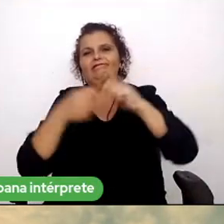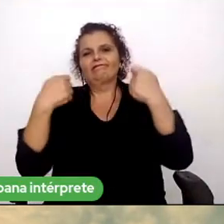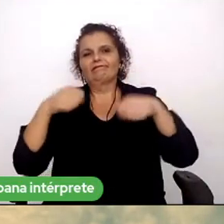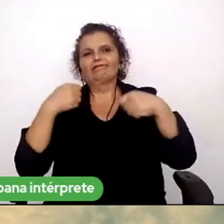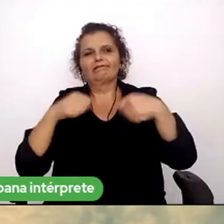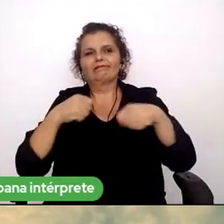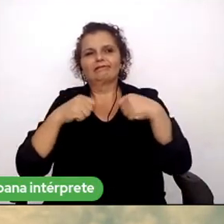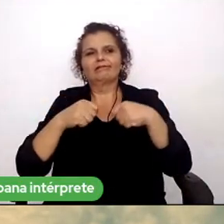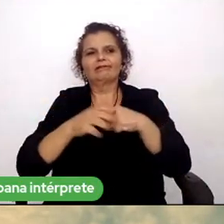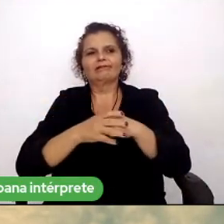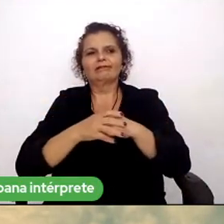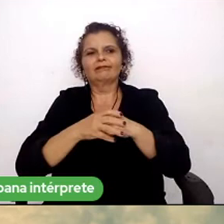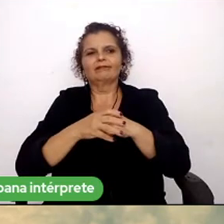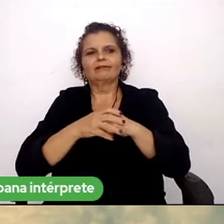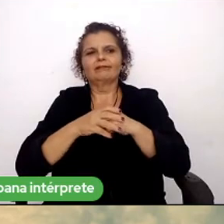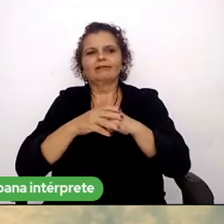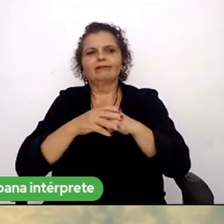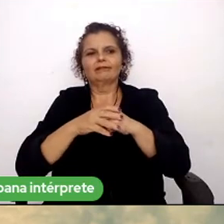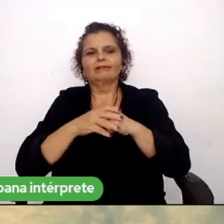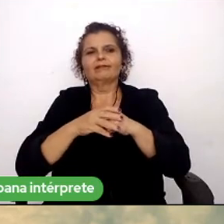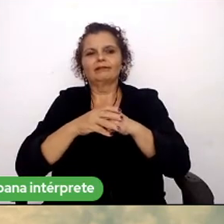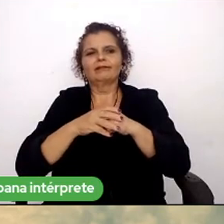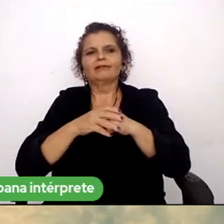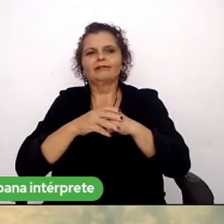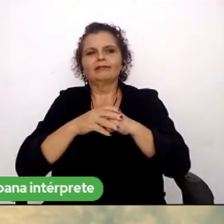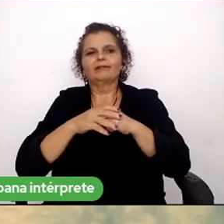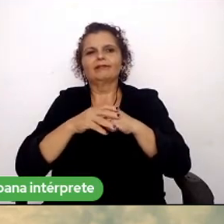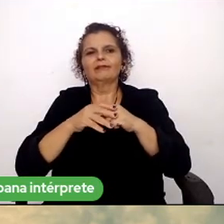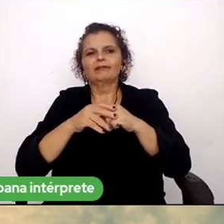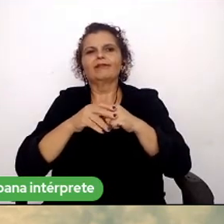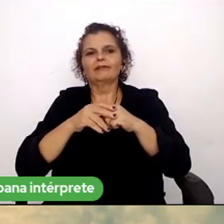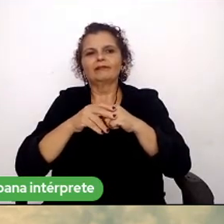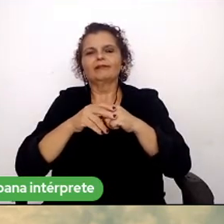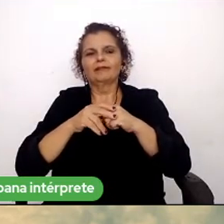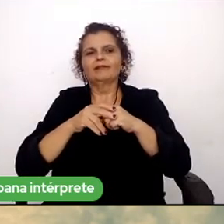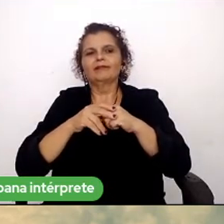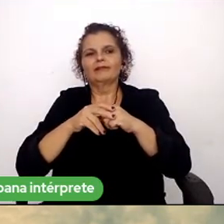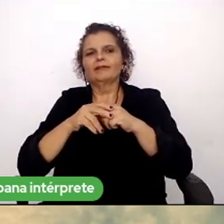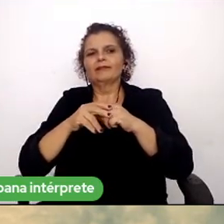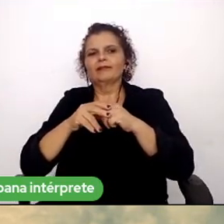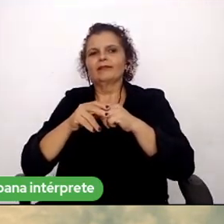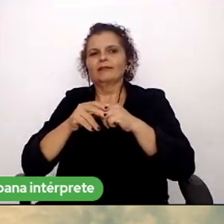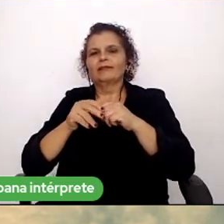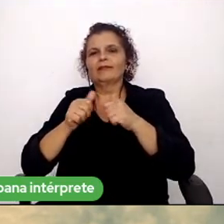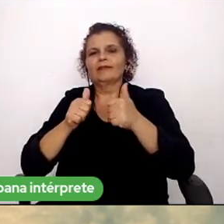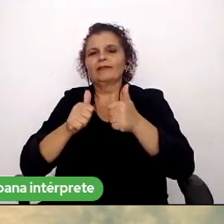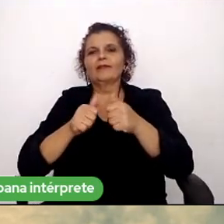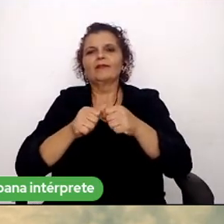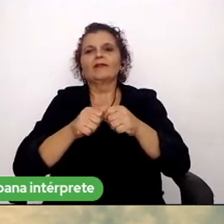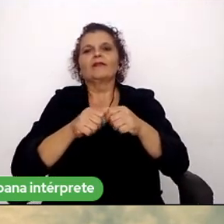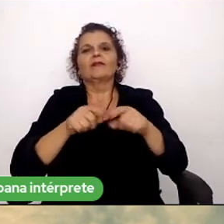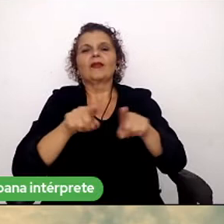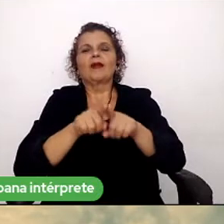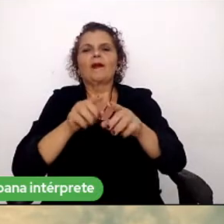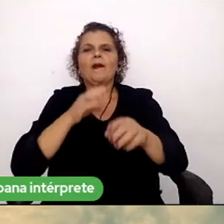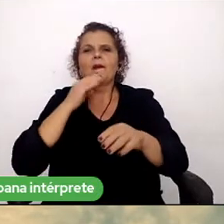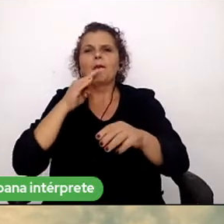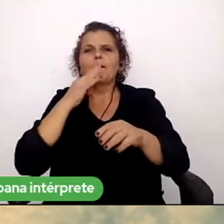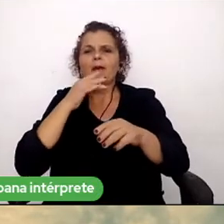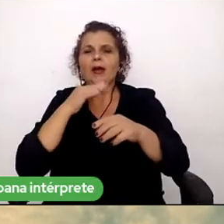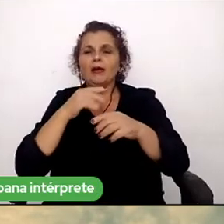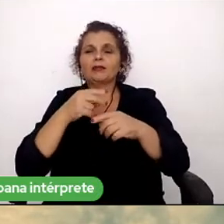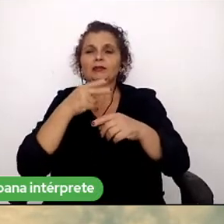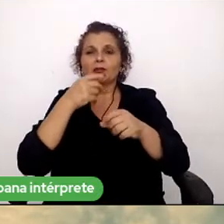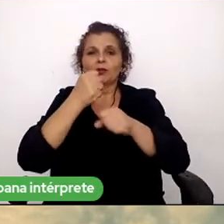Então, a gente teve que, lá no início da pandemia, lá em março de 2020, a gente teve que se adaptar muito